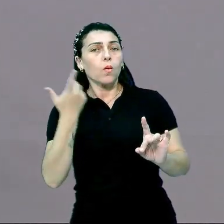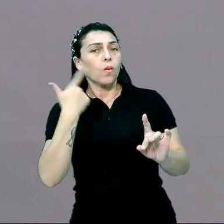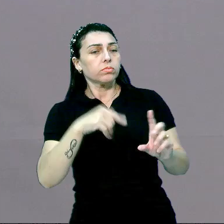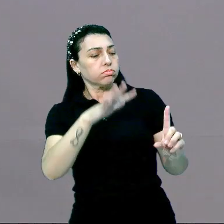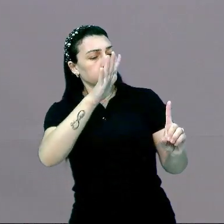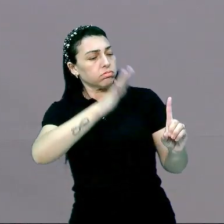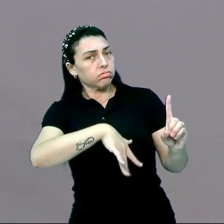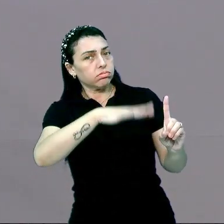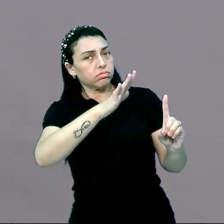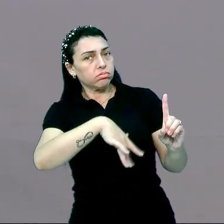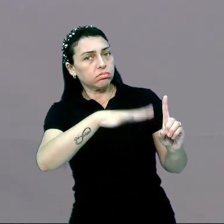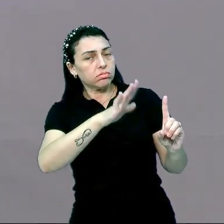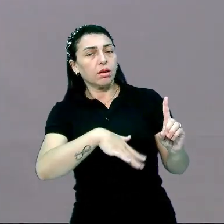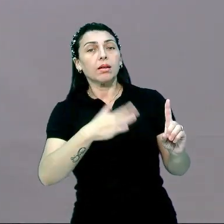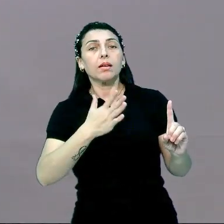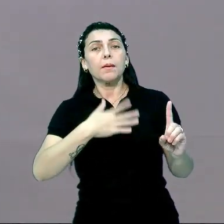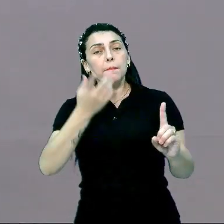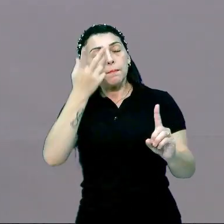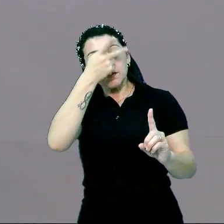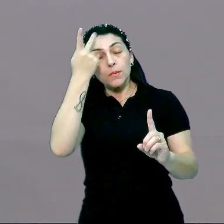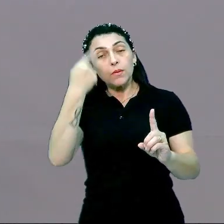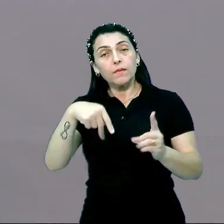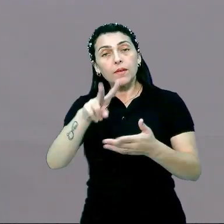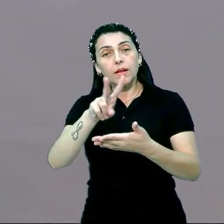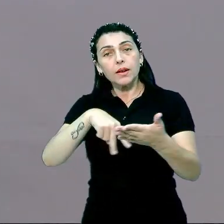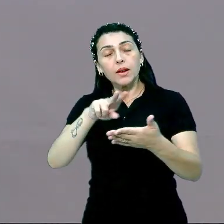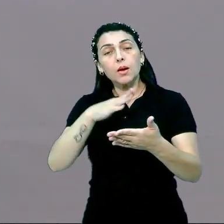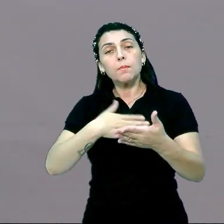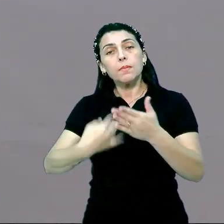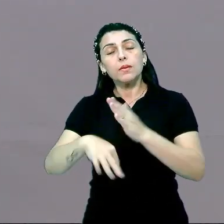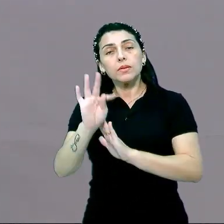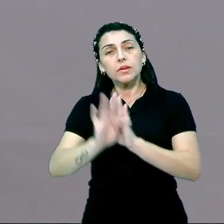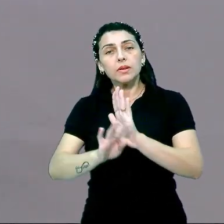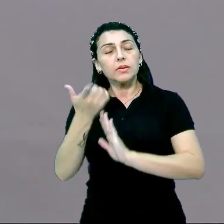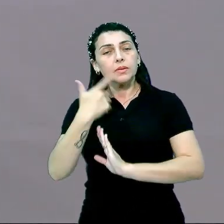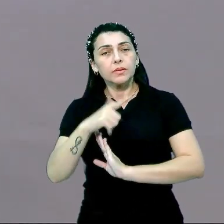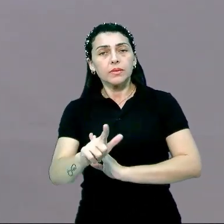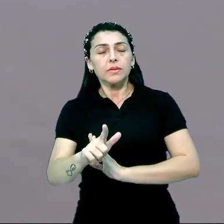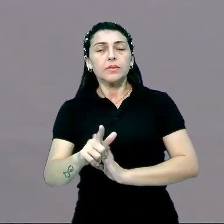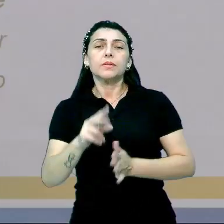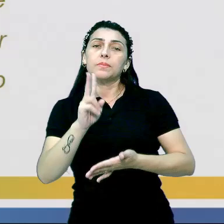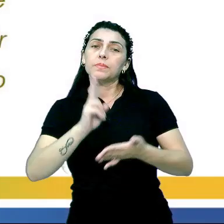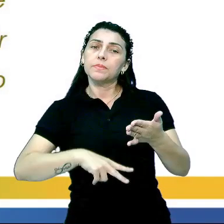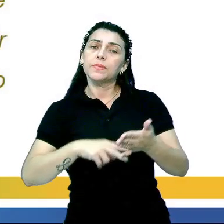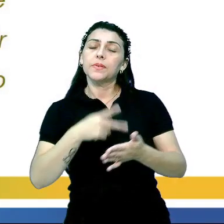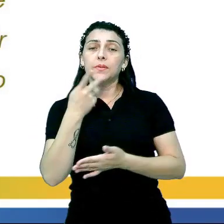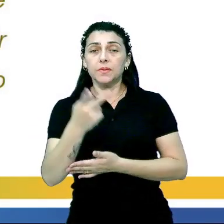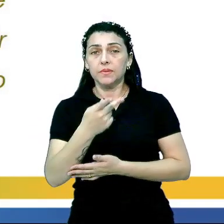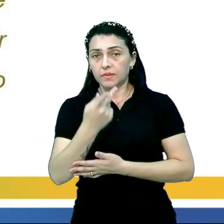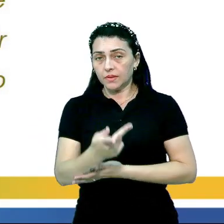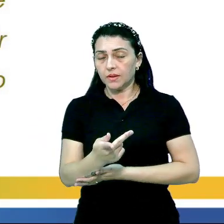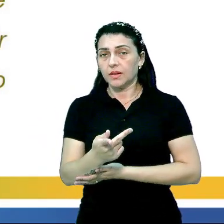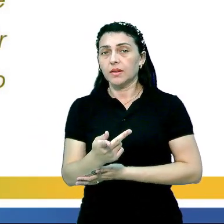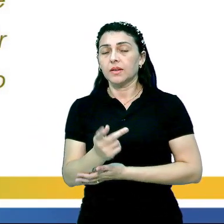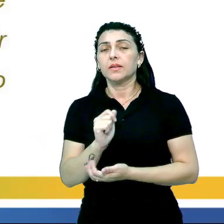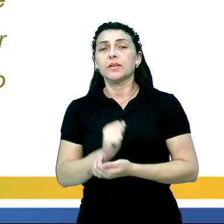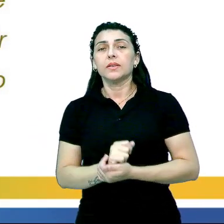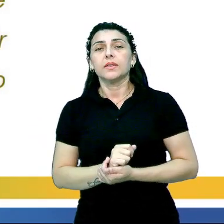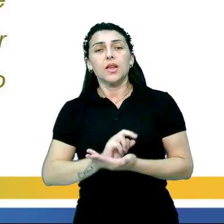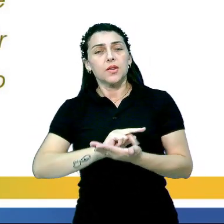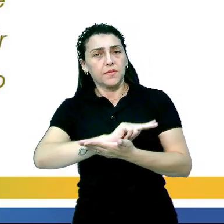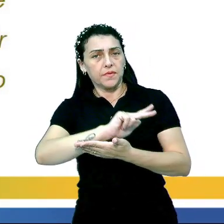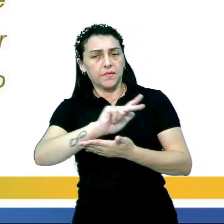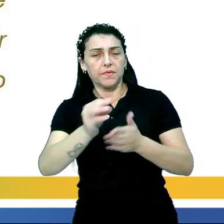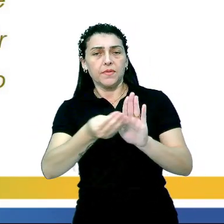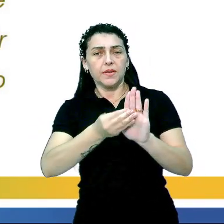importante será mais rico será o meu texto para convencer a pessoa que está lendo. Quando eu digo isso, quando eu digo que